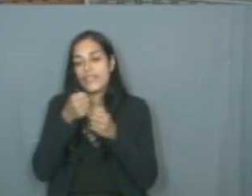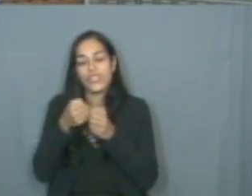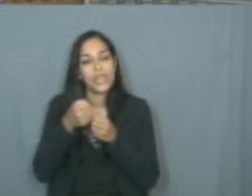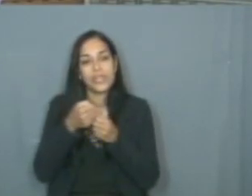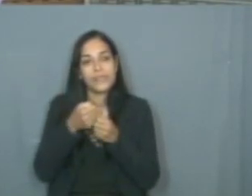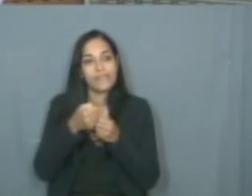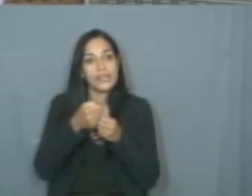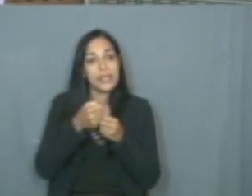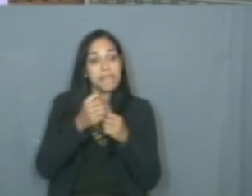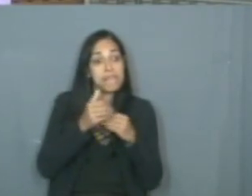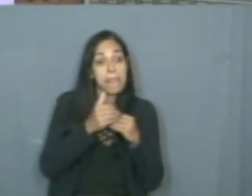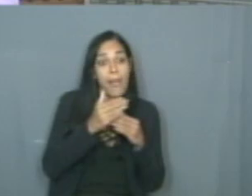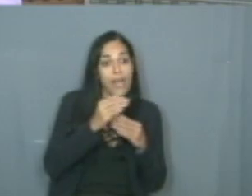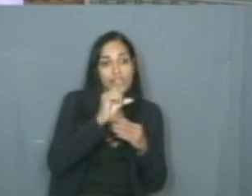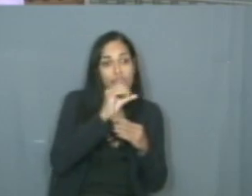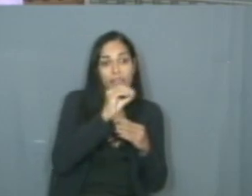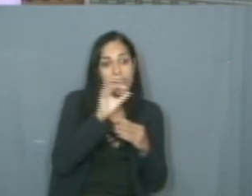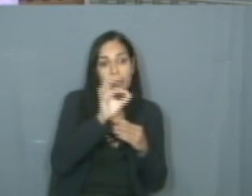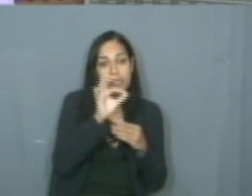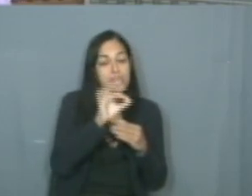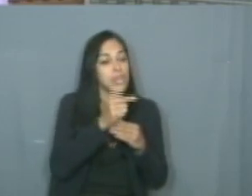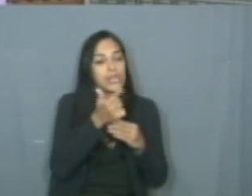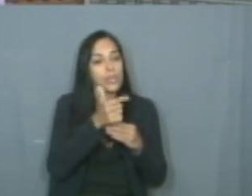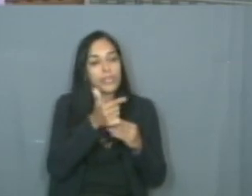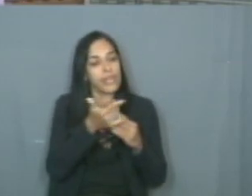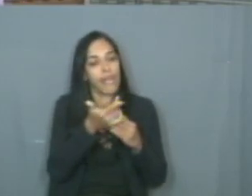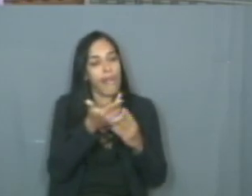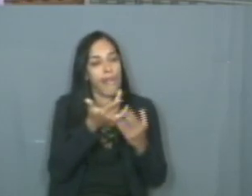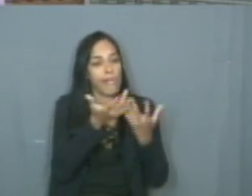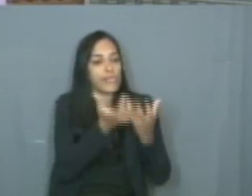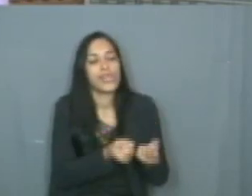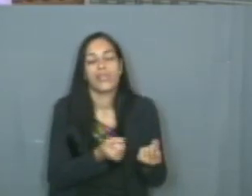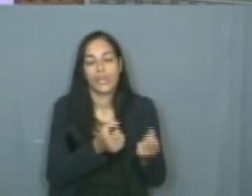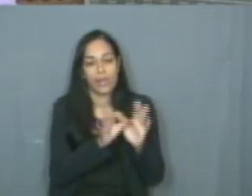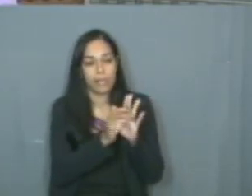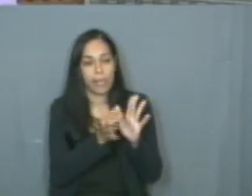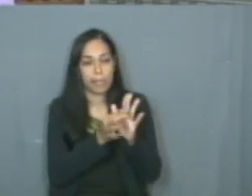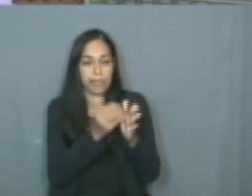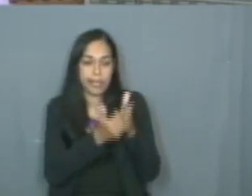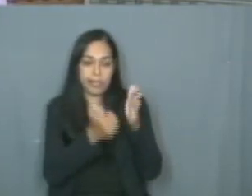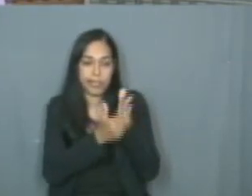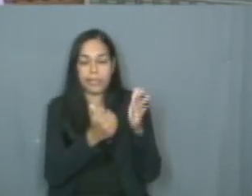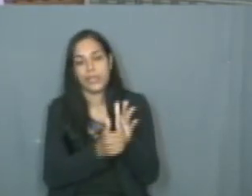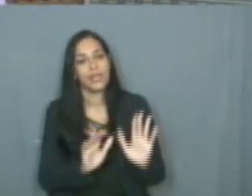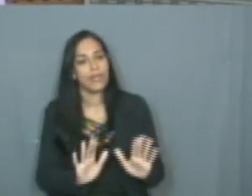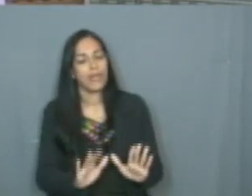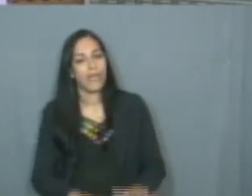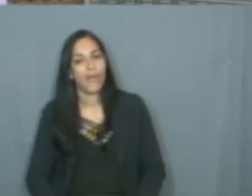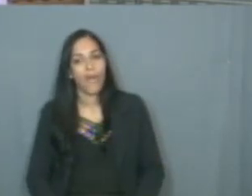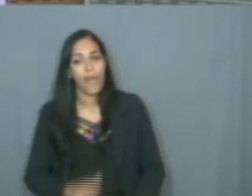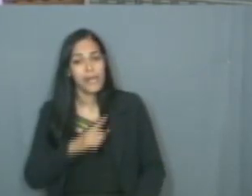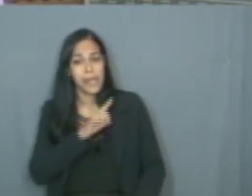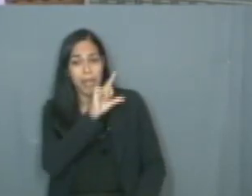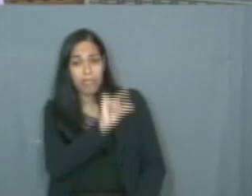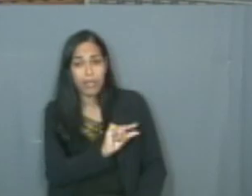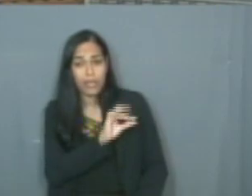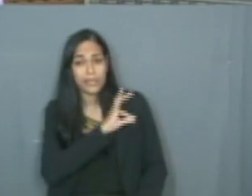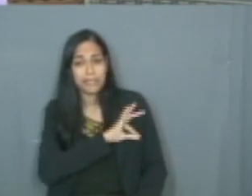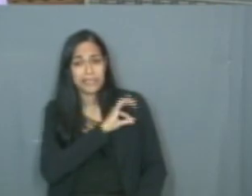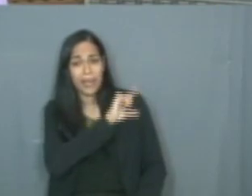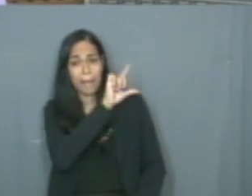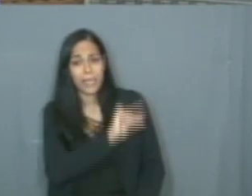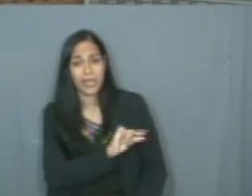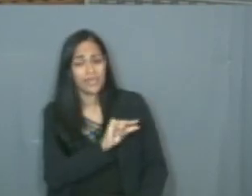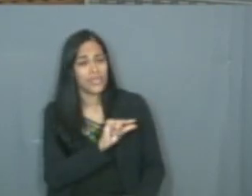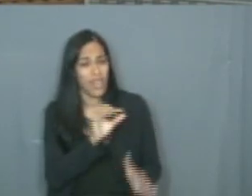haviam autorizado o desconto. Claro, já se ganha tão pouco, já se tem um valor tão pequeno, como é que se vai autorizar